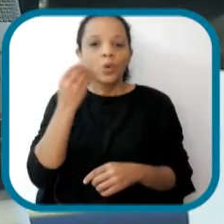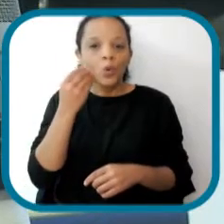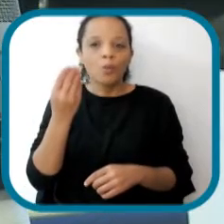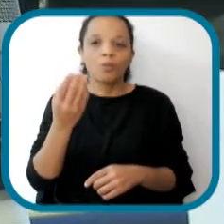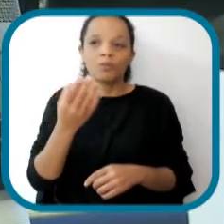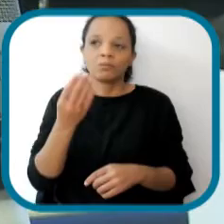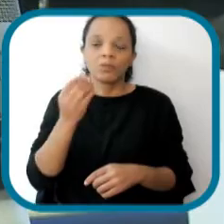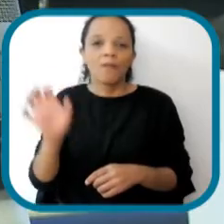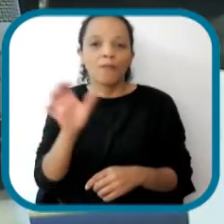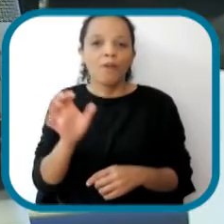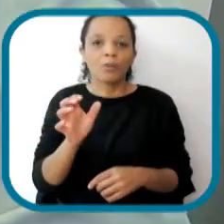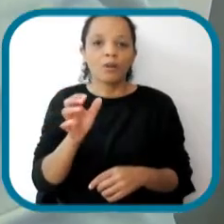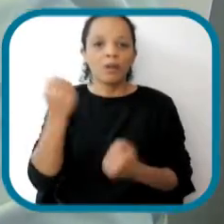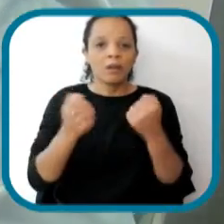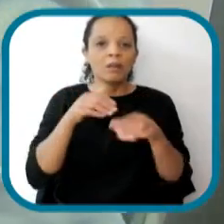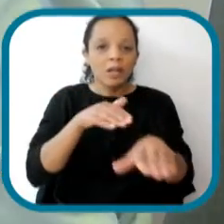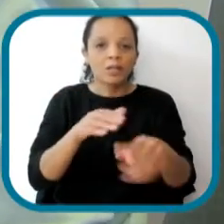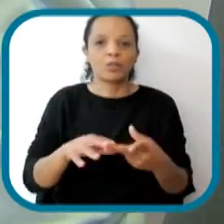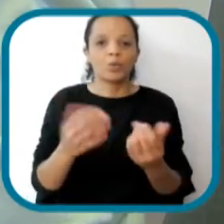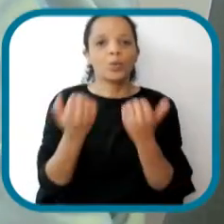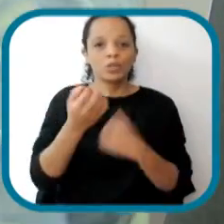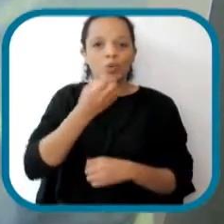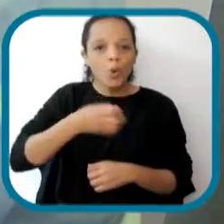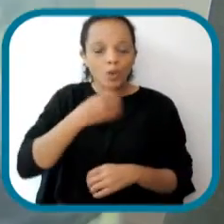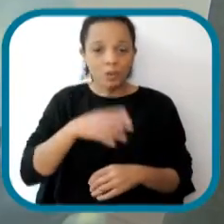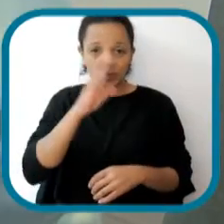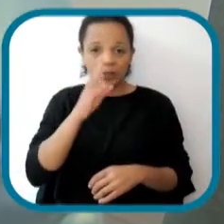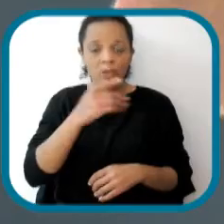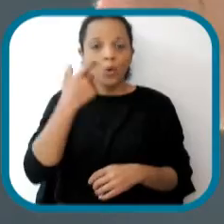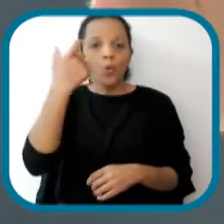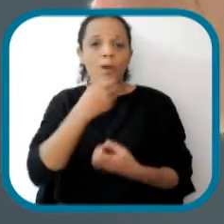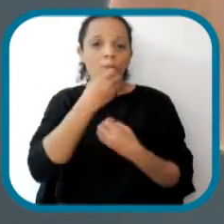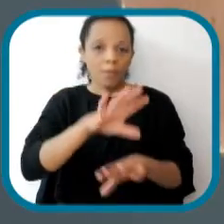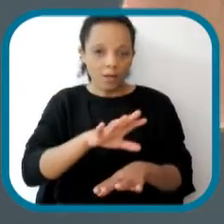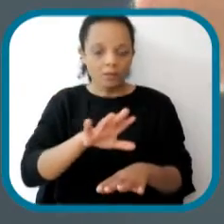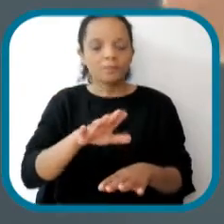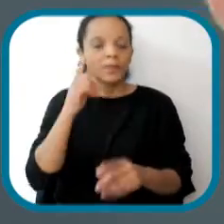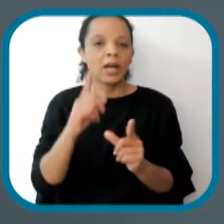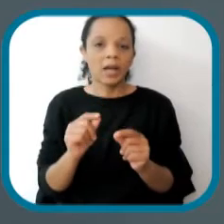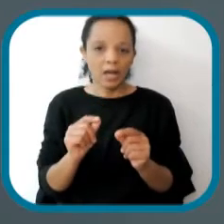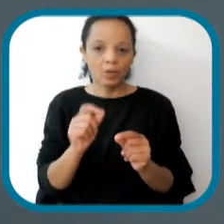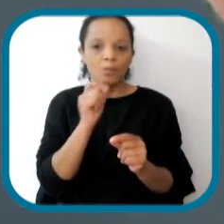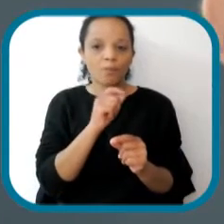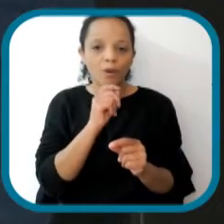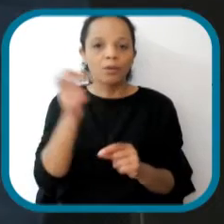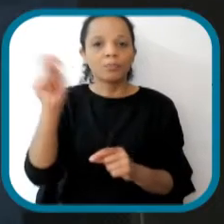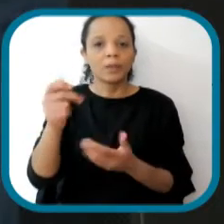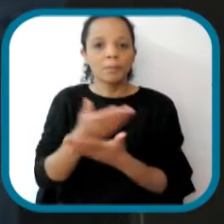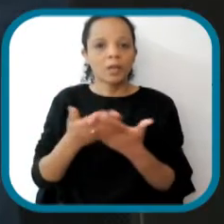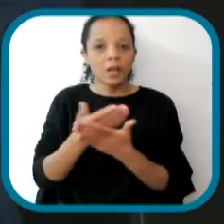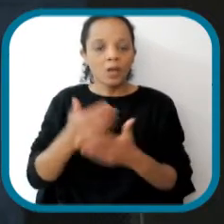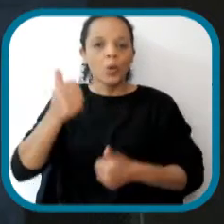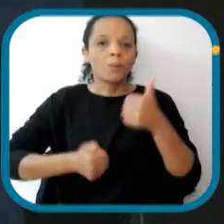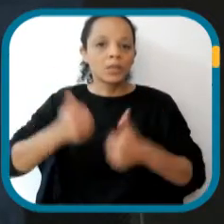o trânsito, que nos conta que notícias. Portanto, ao perder esse fator humano, a rádio está a sujeitar-se a entrar